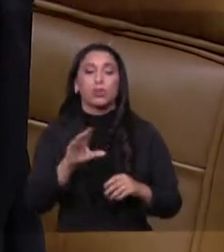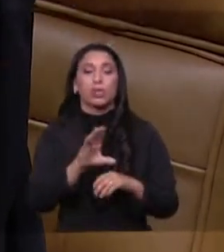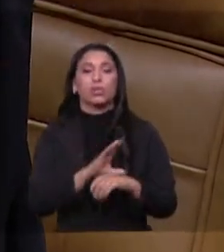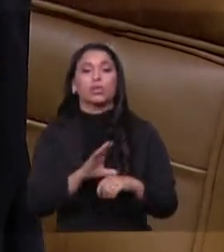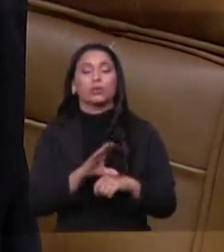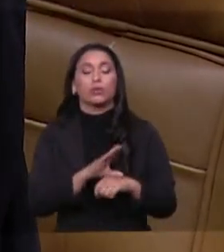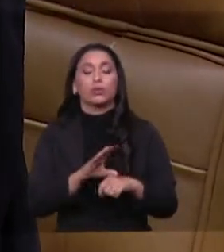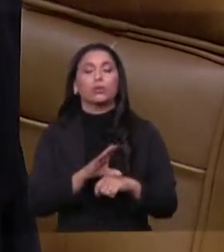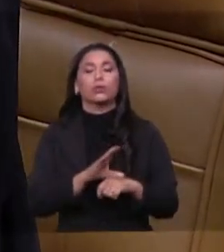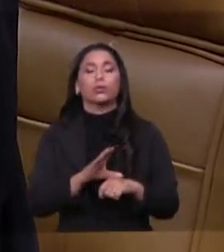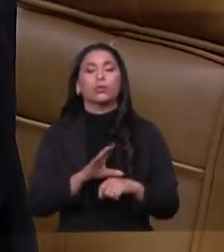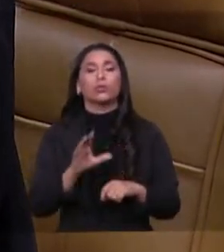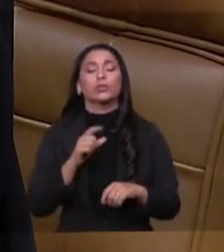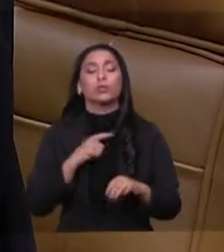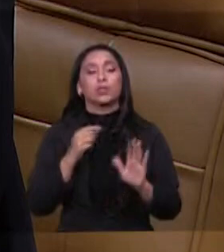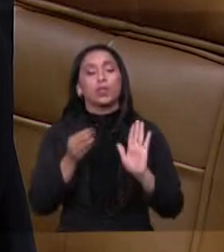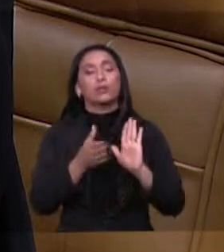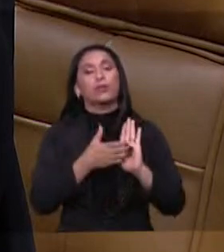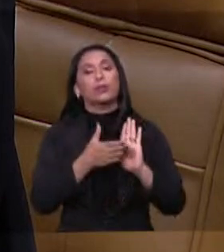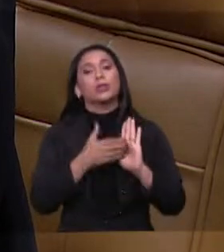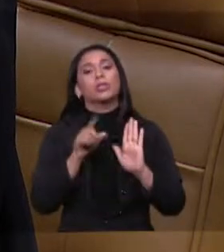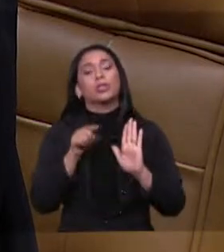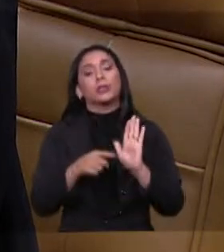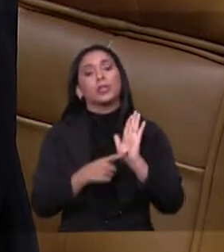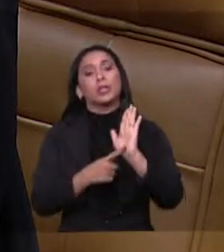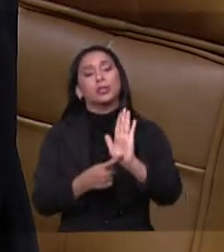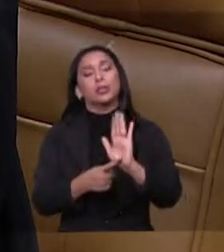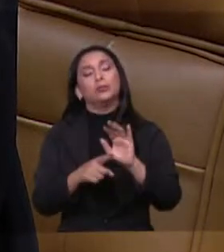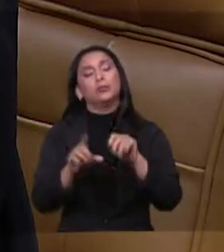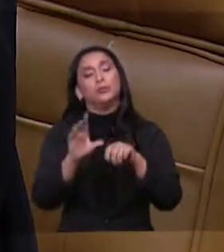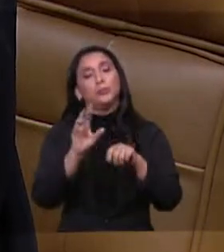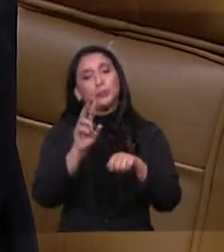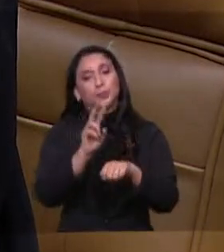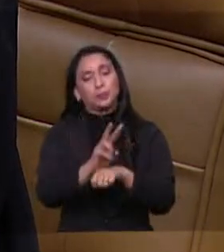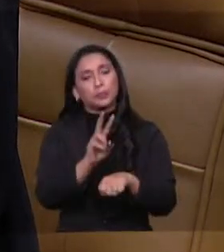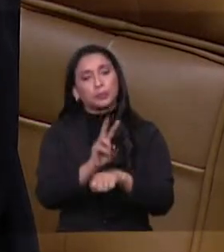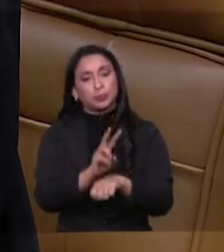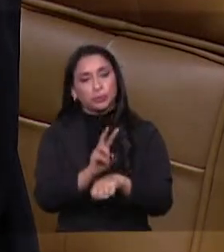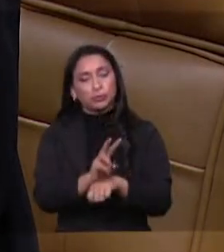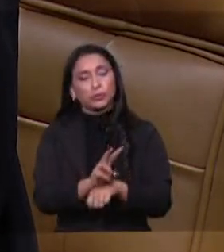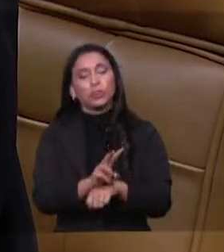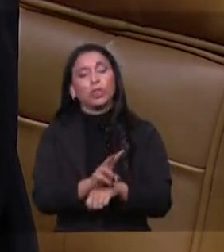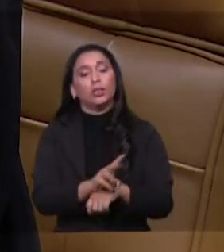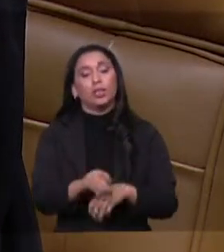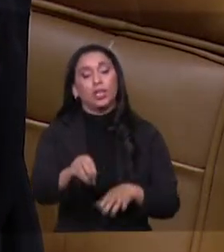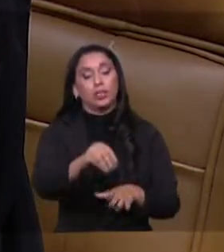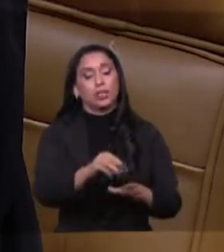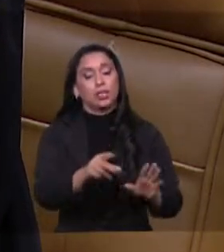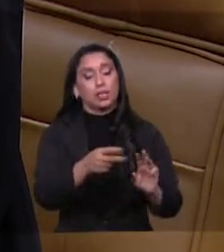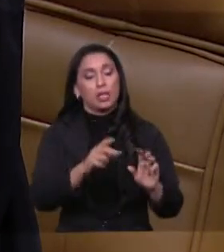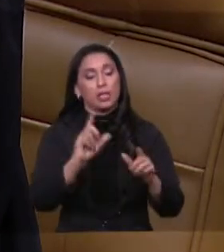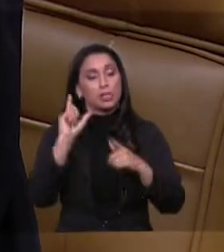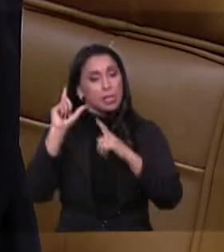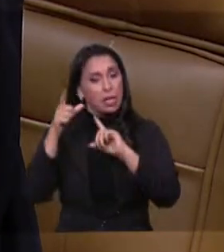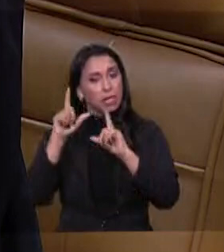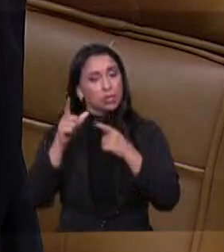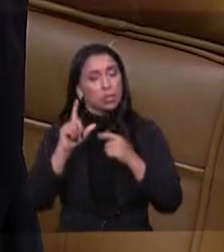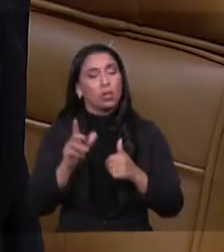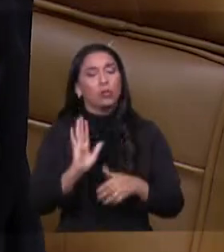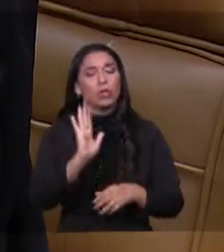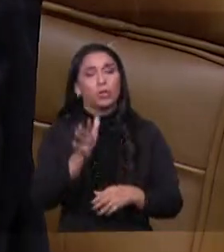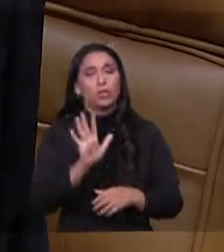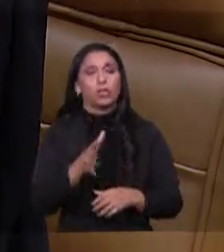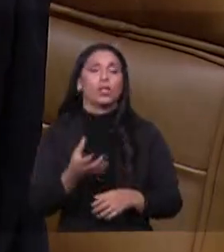originário foi no sentido de que a proteção constitucional dos direitos originários sobre as terras tradicionalmente